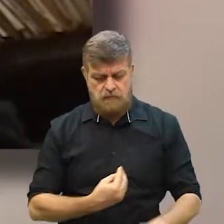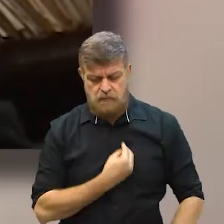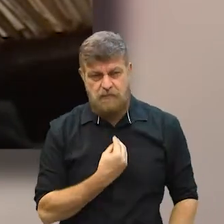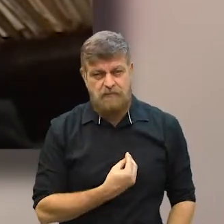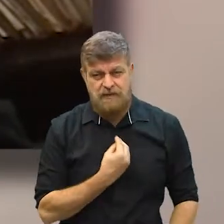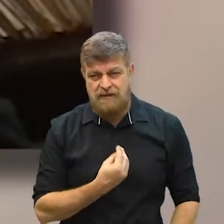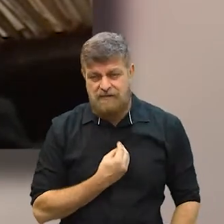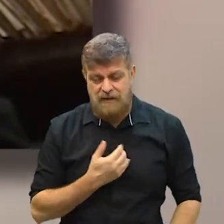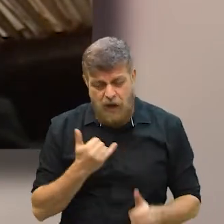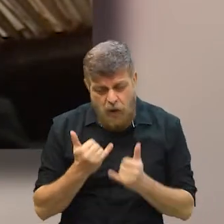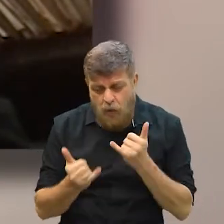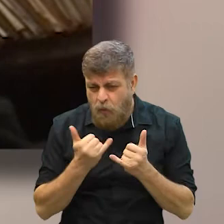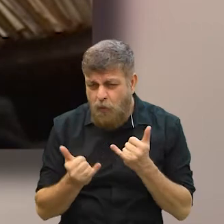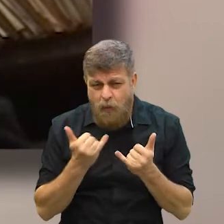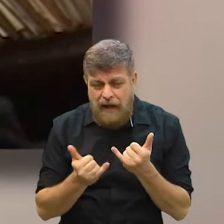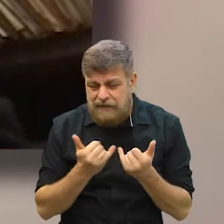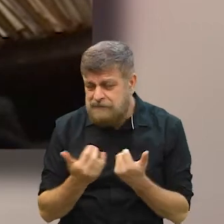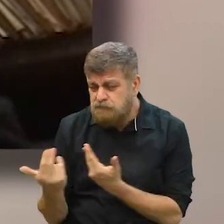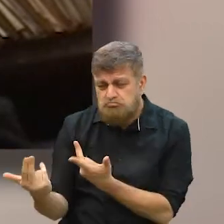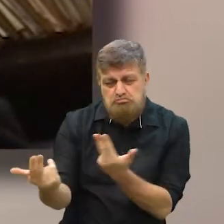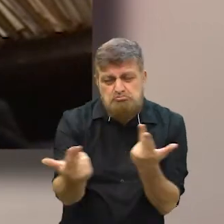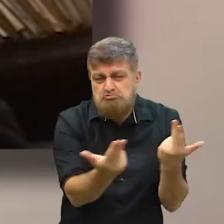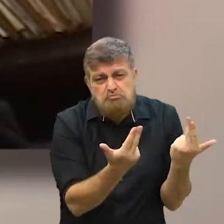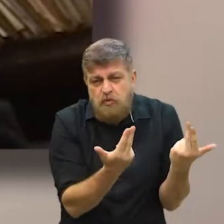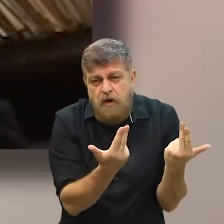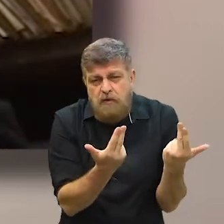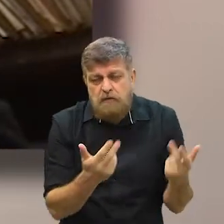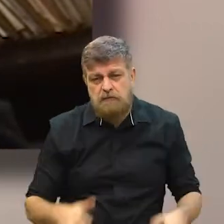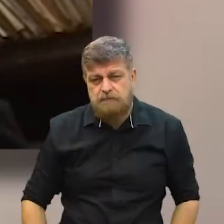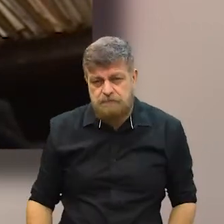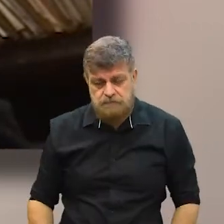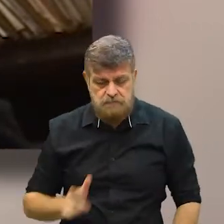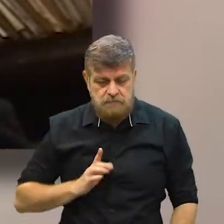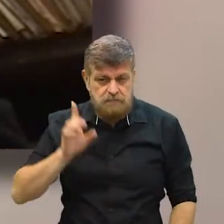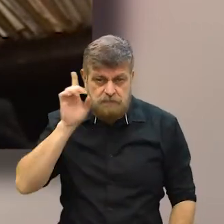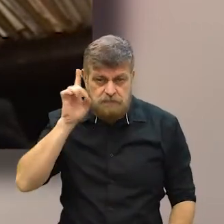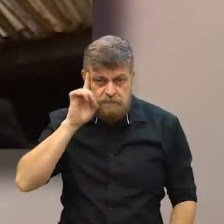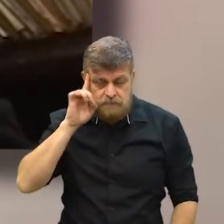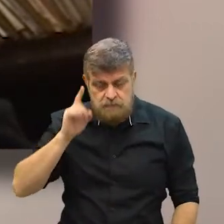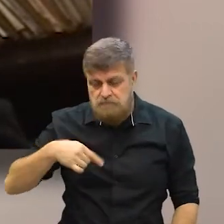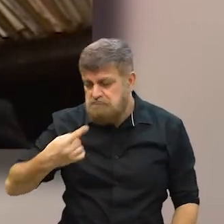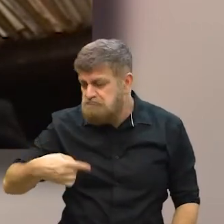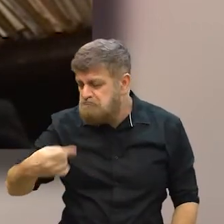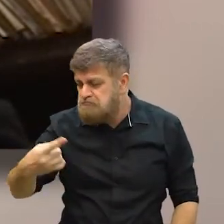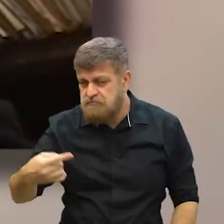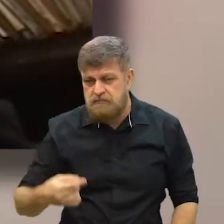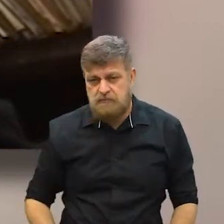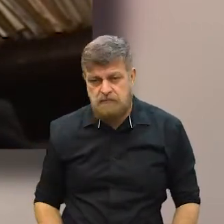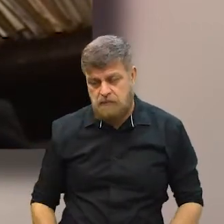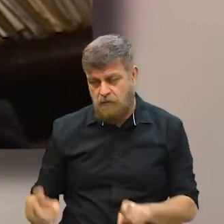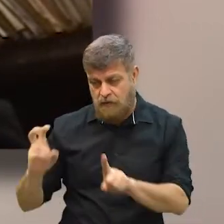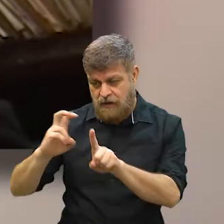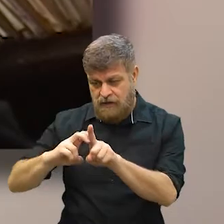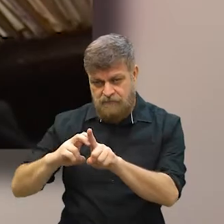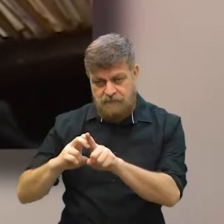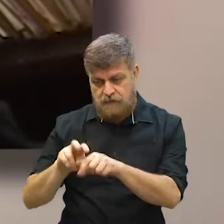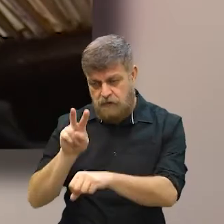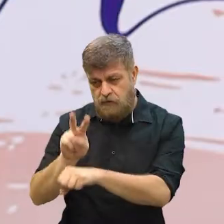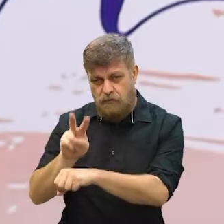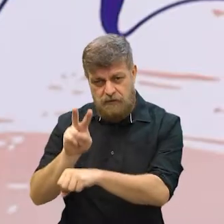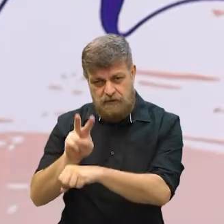apresentam vida praticamente normal no seu cotidiano, tratando a doença